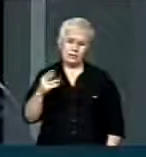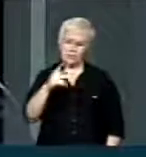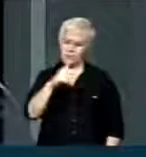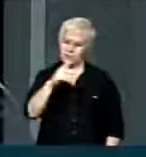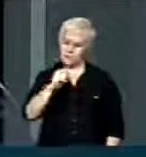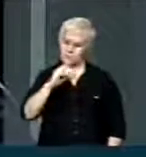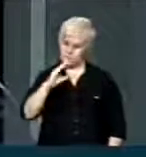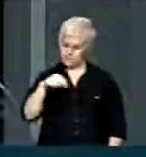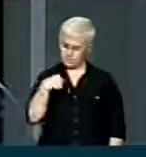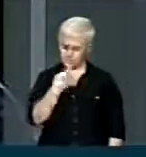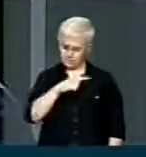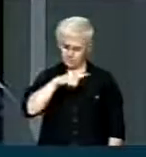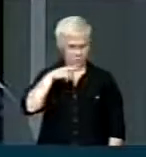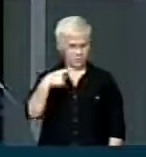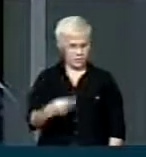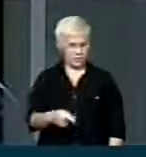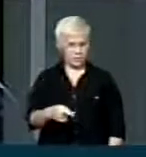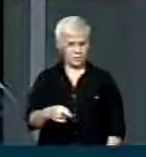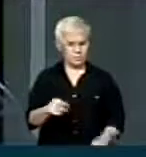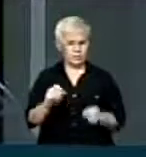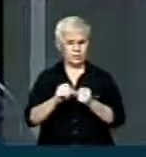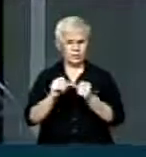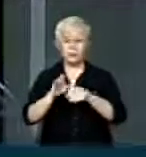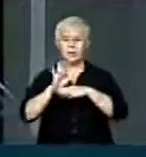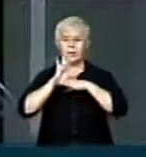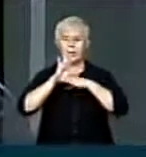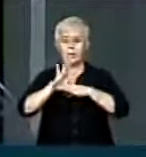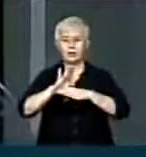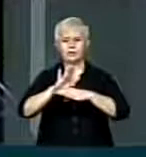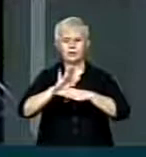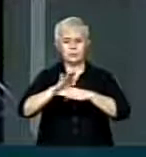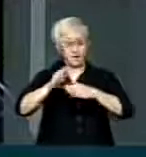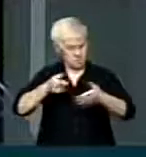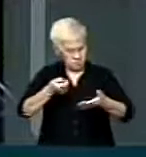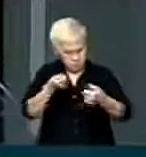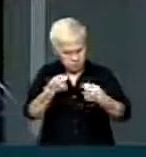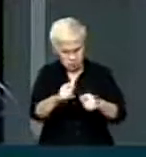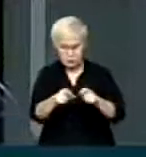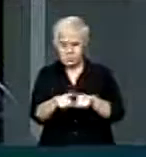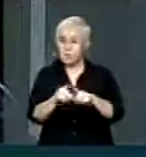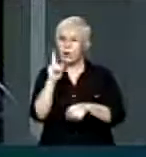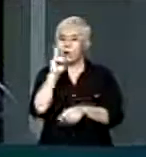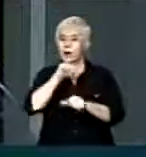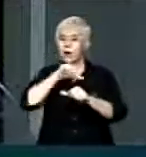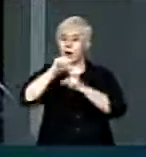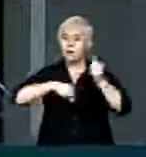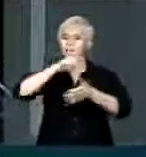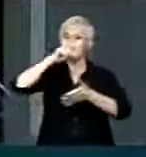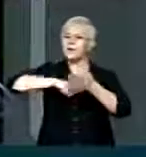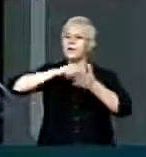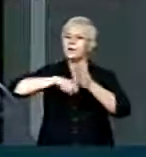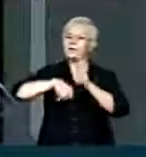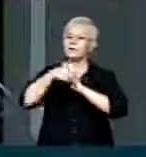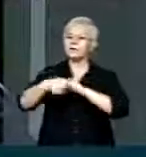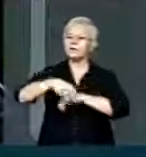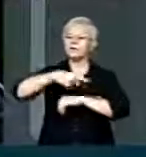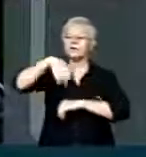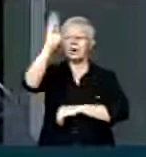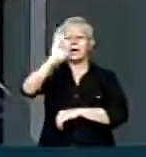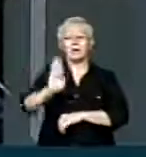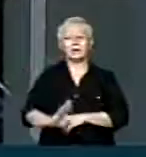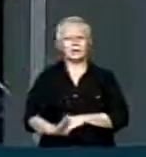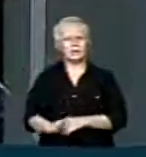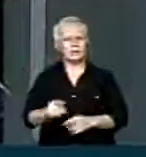para ser uma ferramenta para ajudar a mudar, para provocar a urgente reforma tributária, porque não